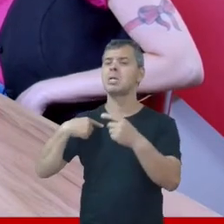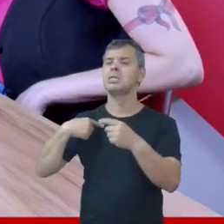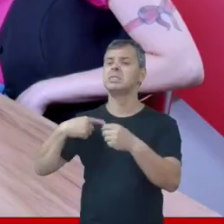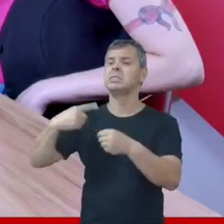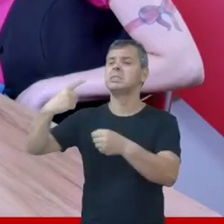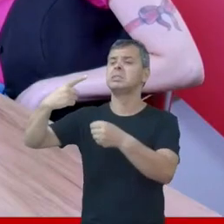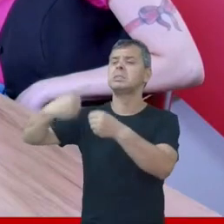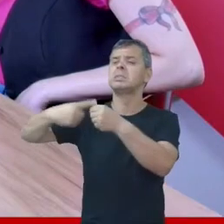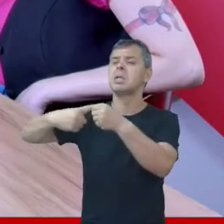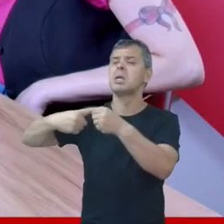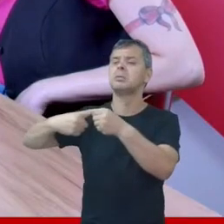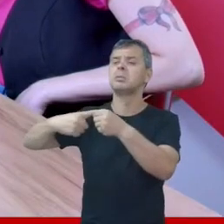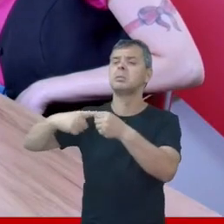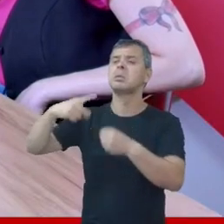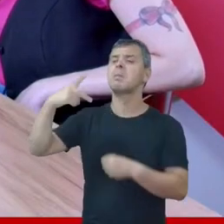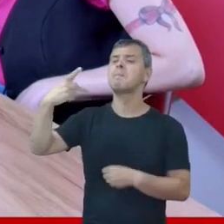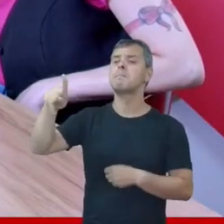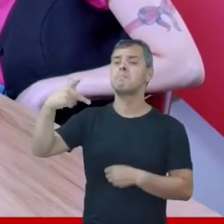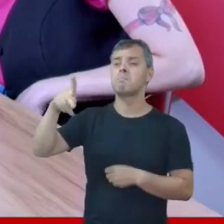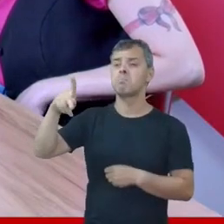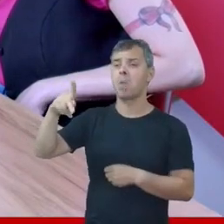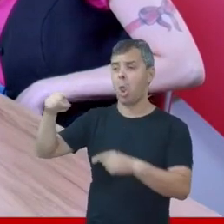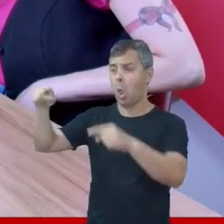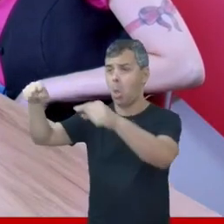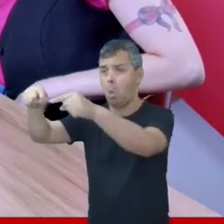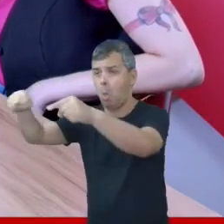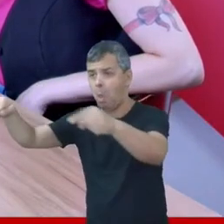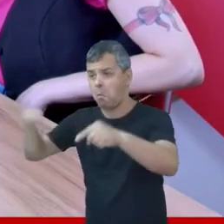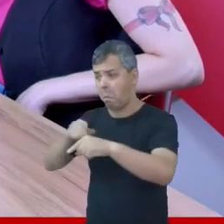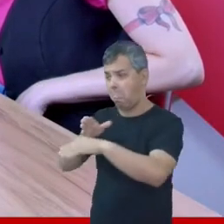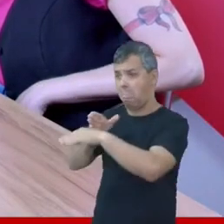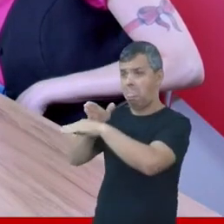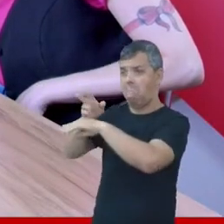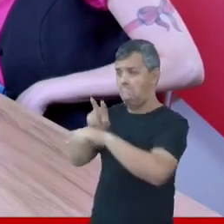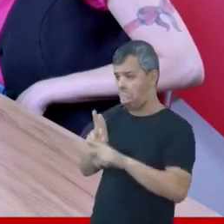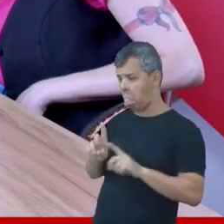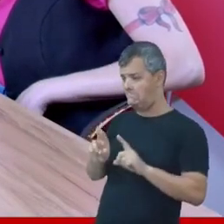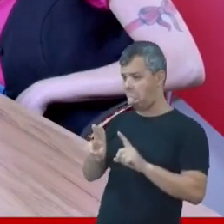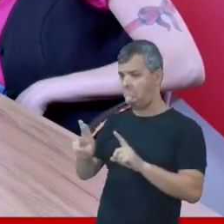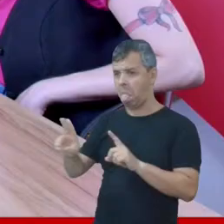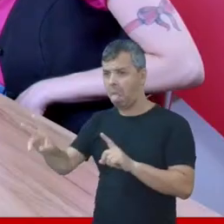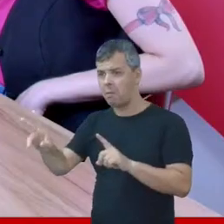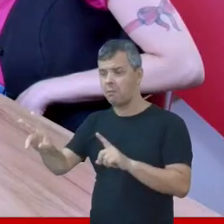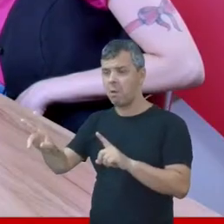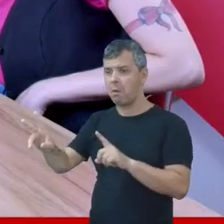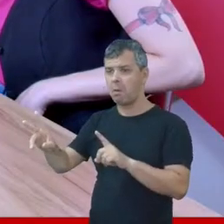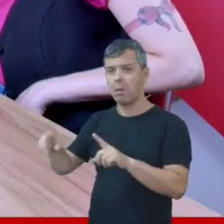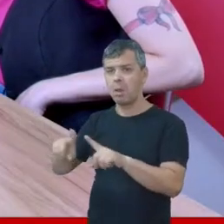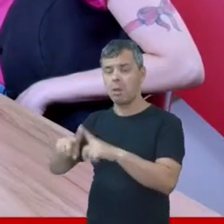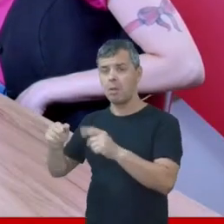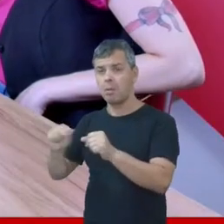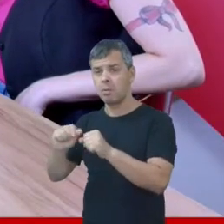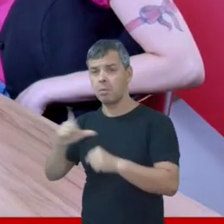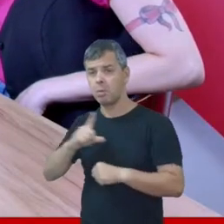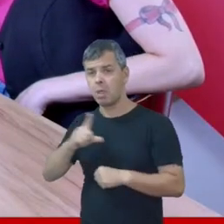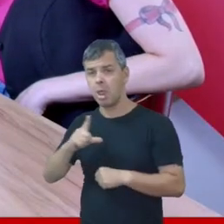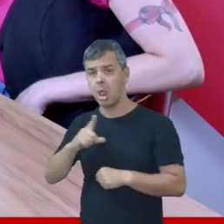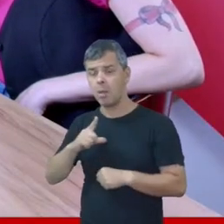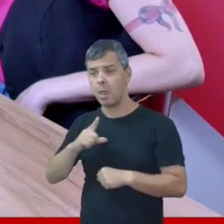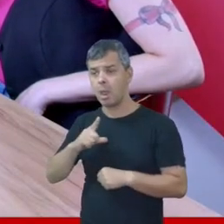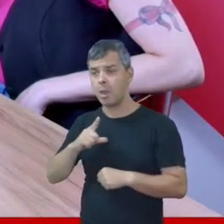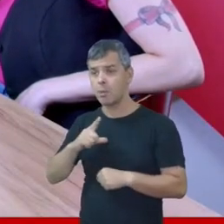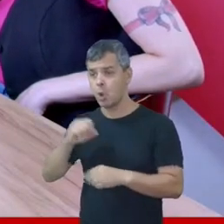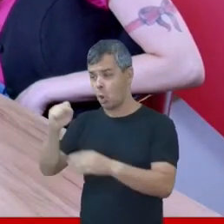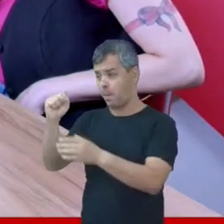Planaltina, um terreiro foi invadido, cara, sabe? Foi, assim, vandalizado. Teve um agente